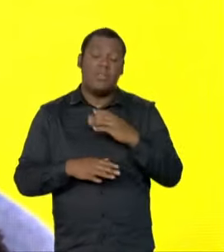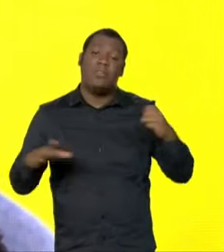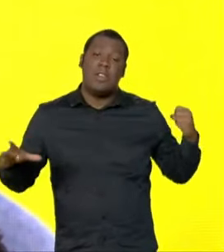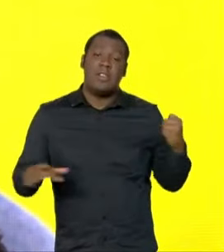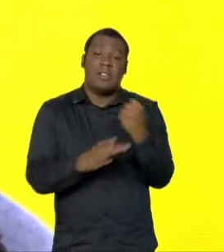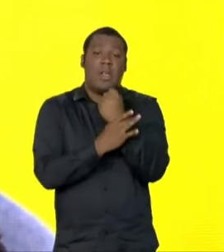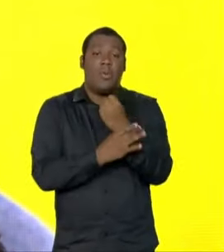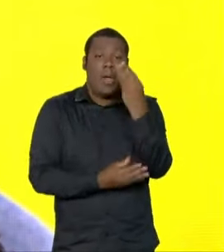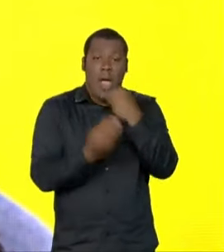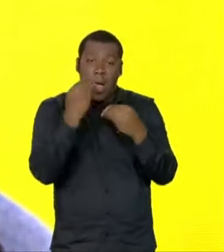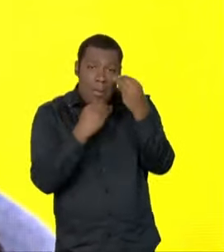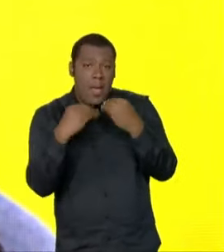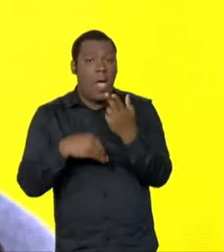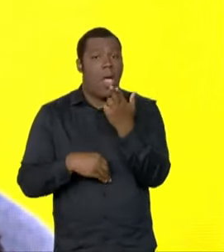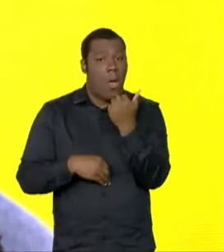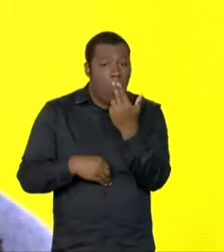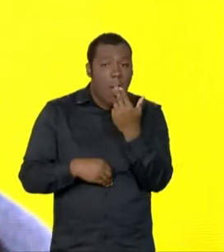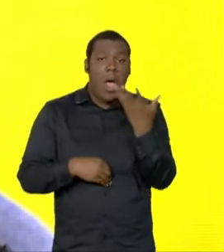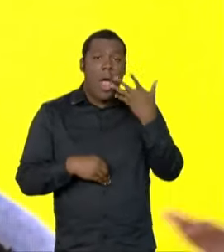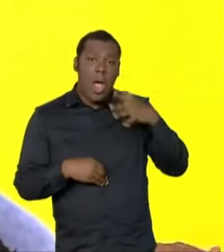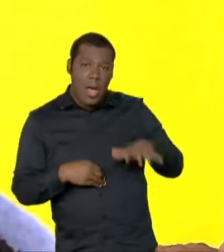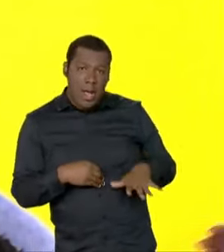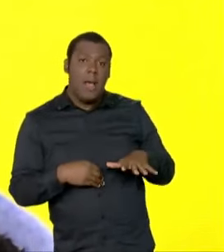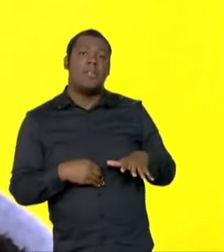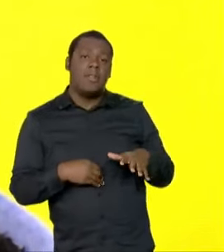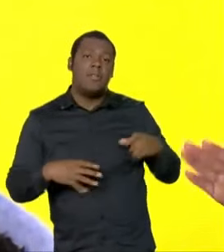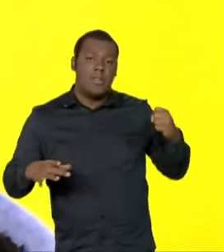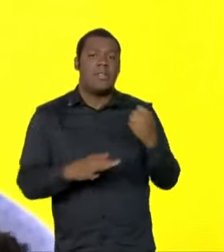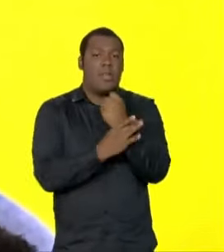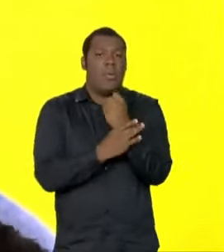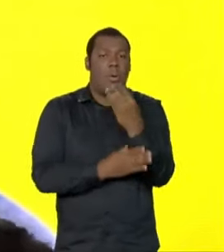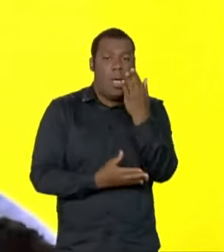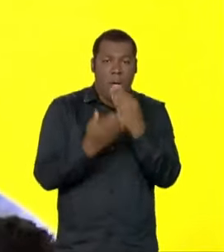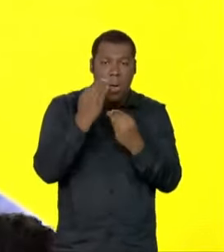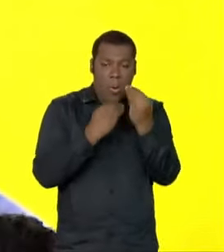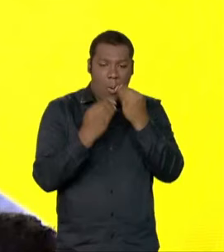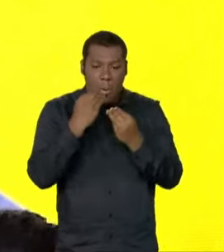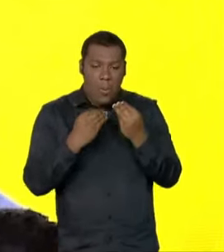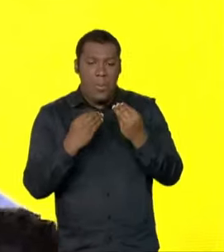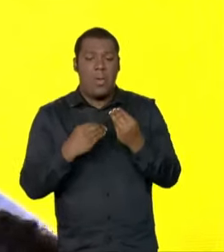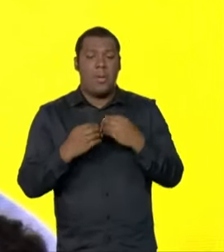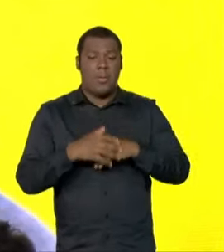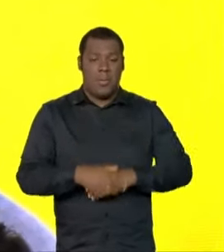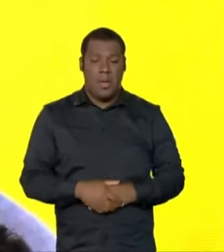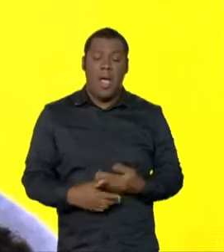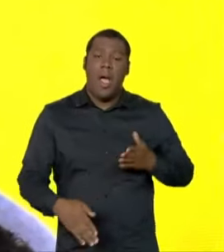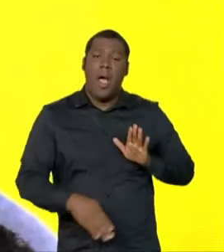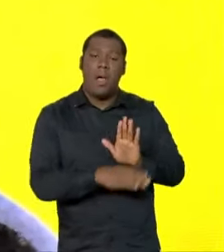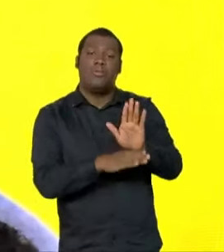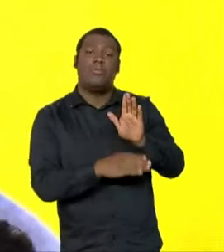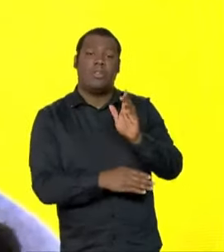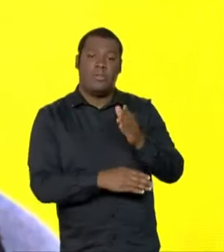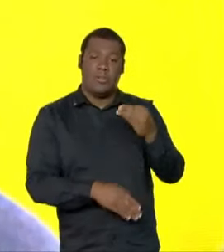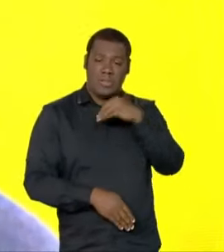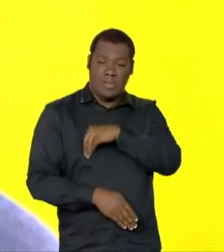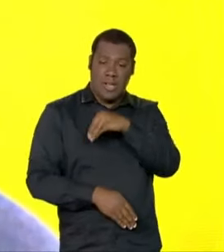nutricional para nossas crianças, abrindo caminhos para fazer crescer a renda